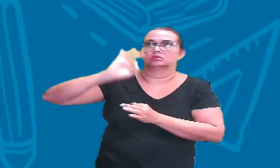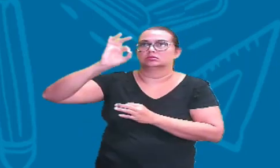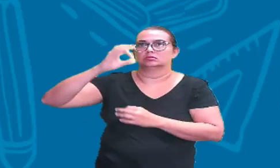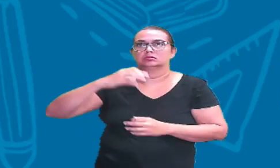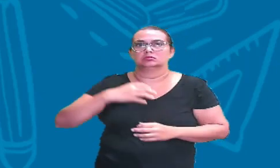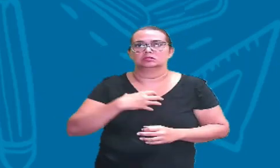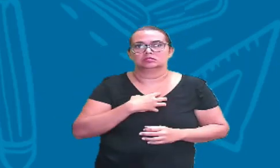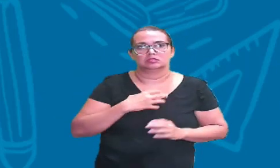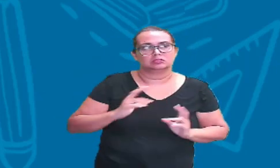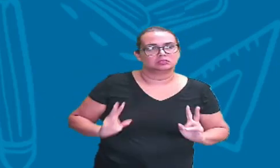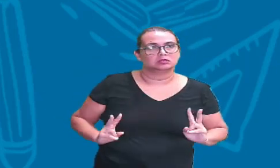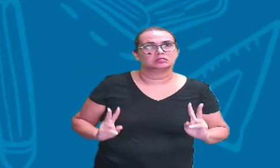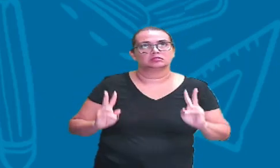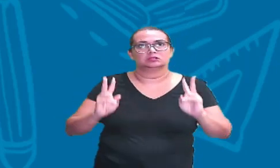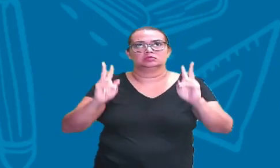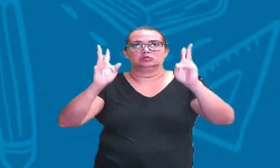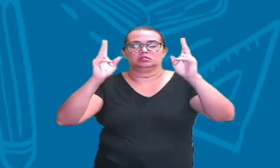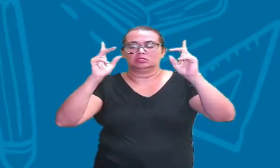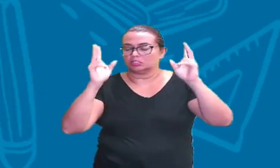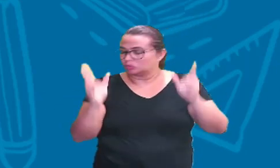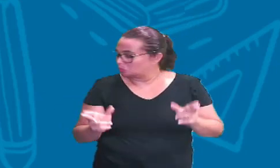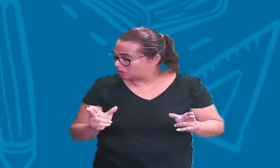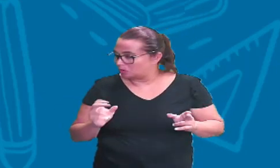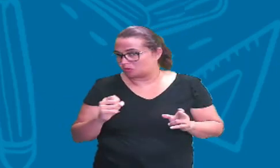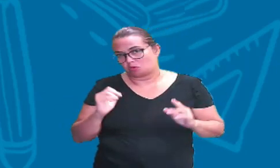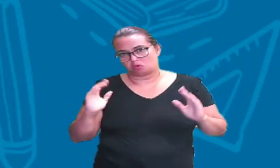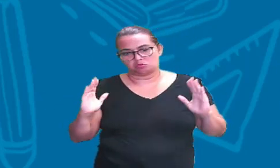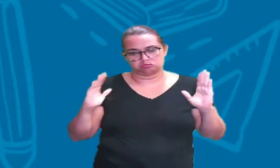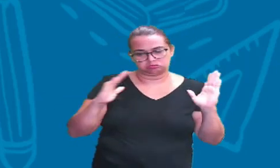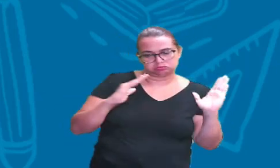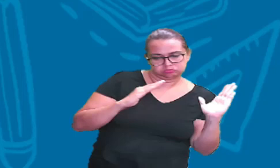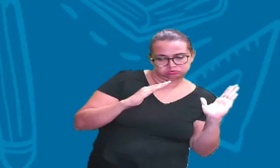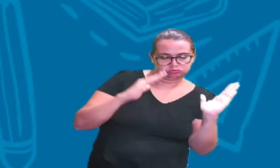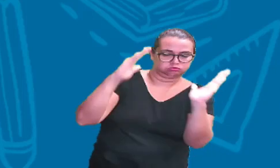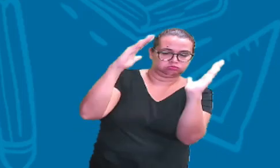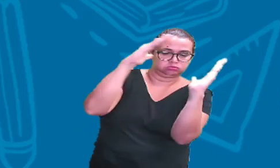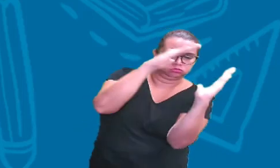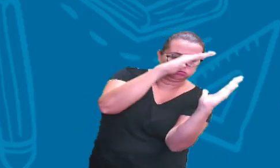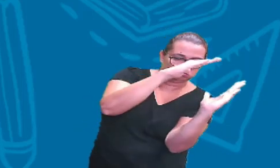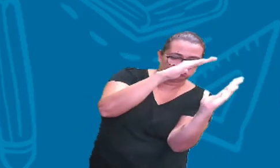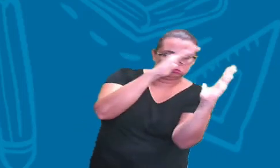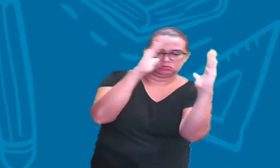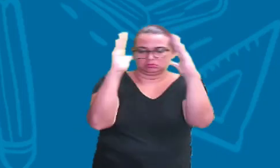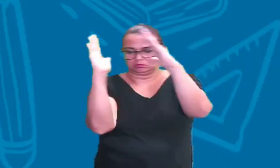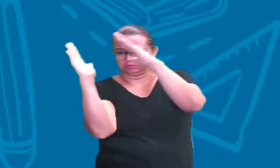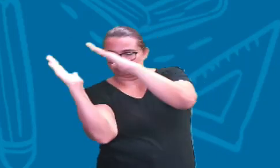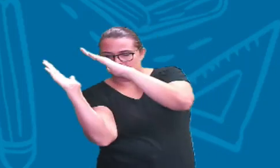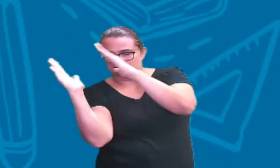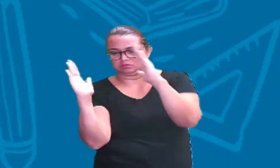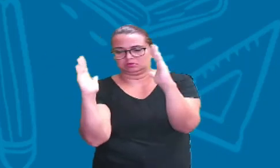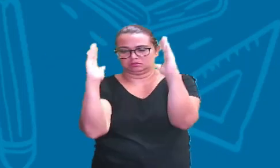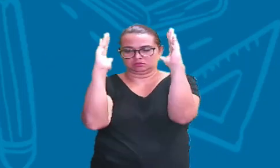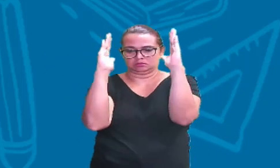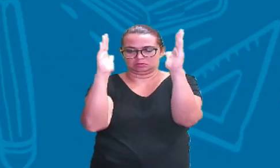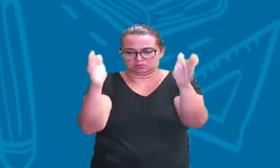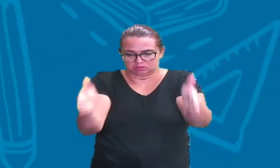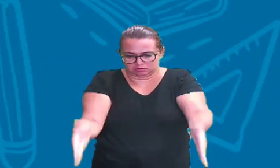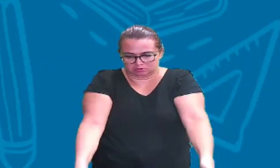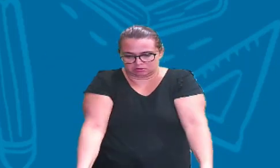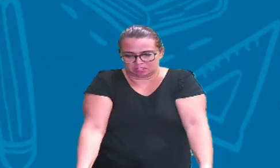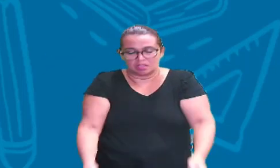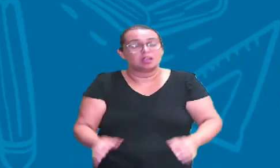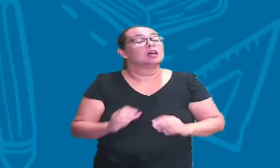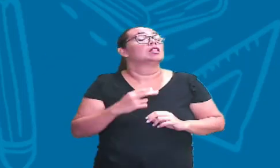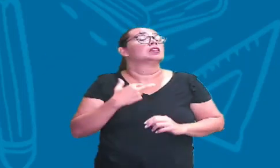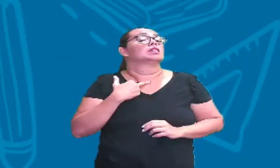ou inclinação que não se tocam, tá certo? Não pode